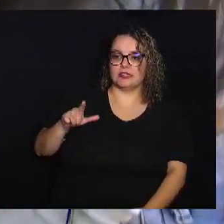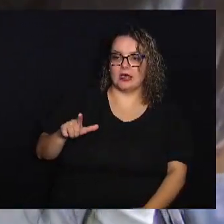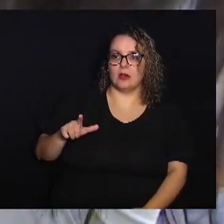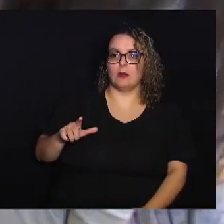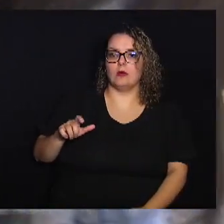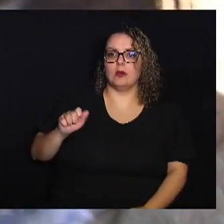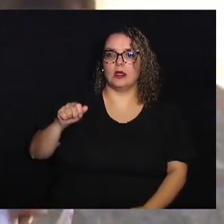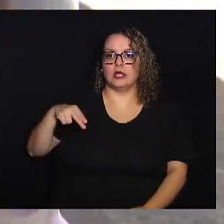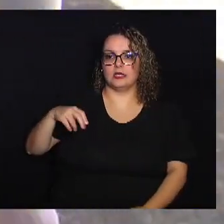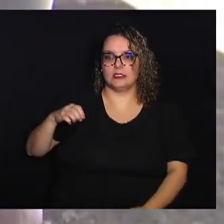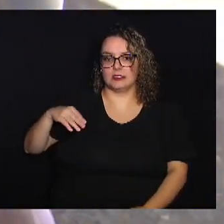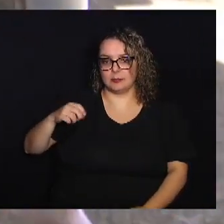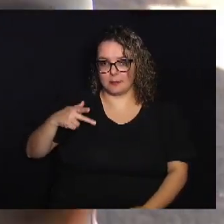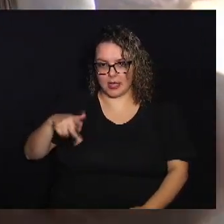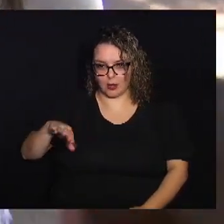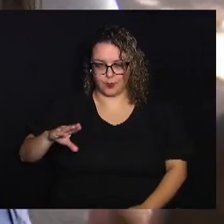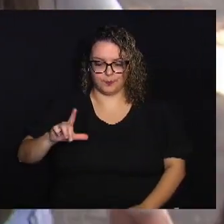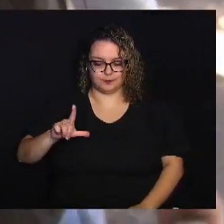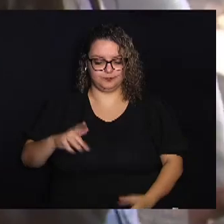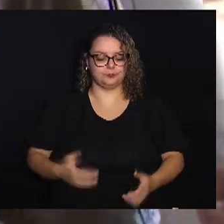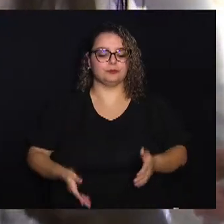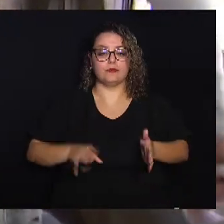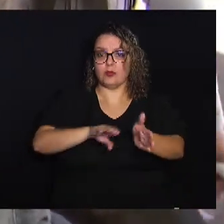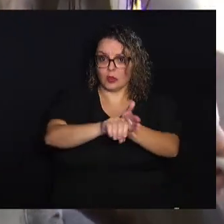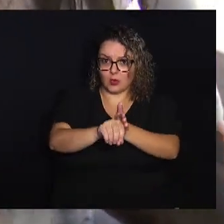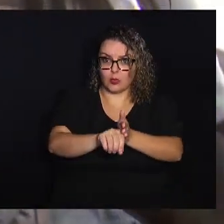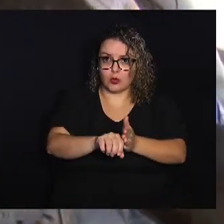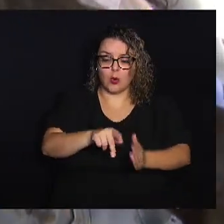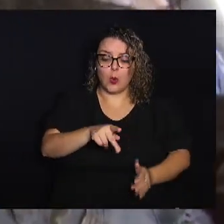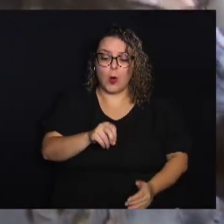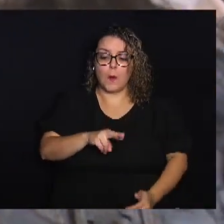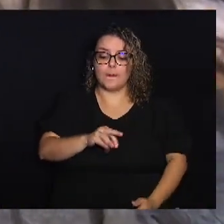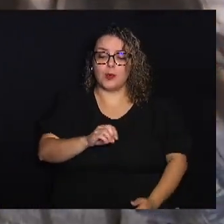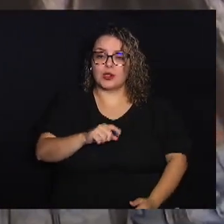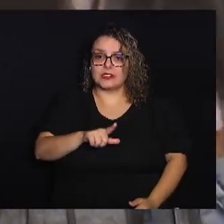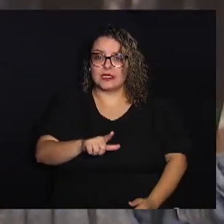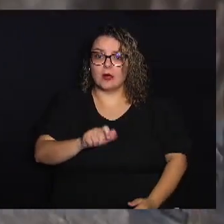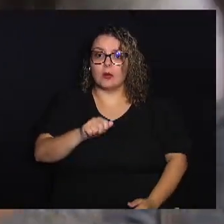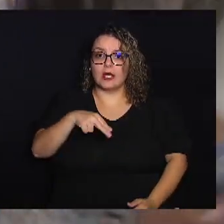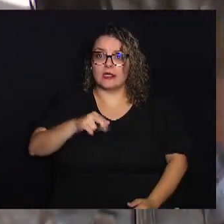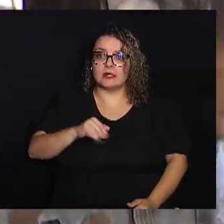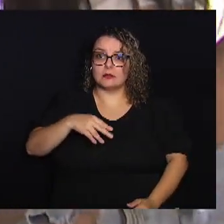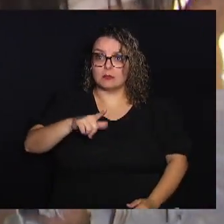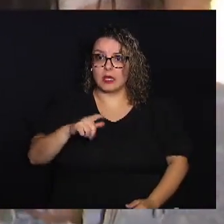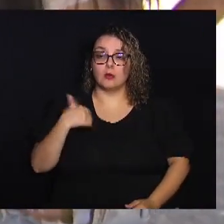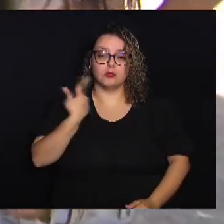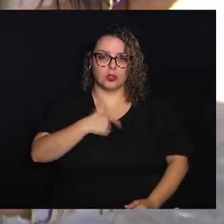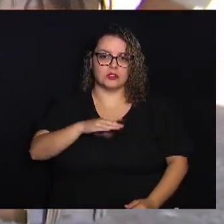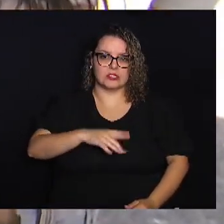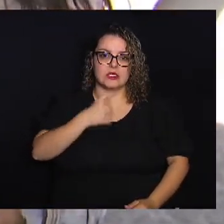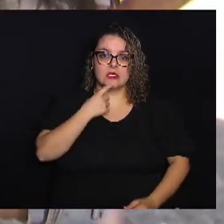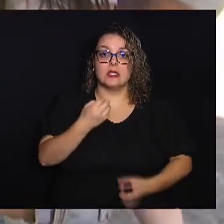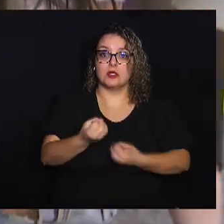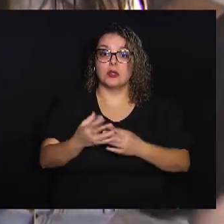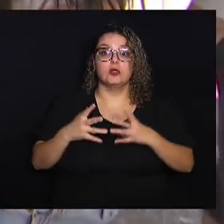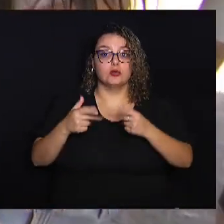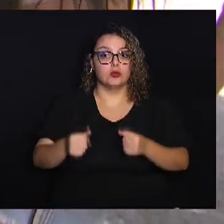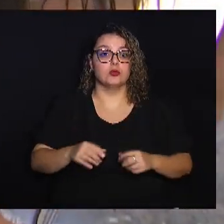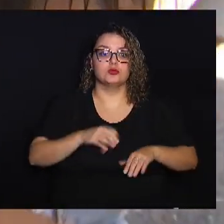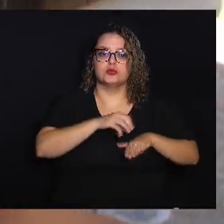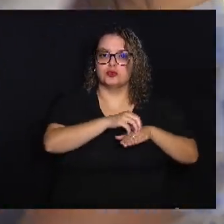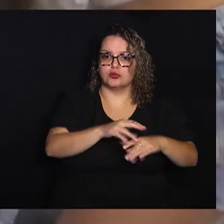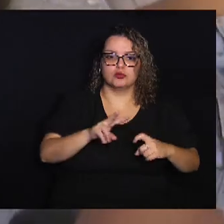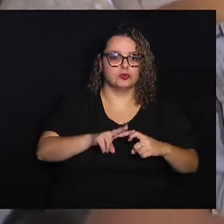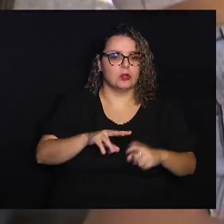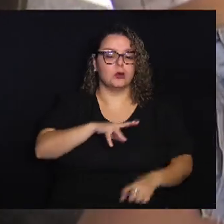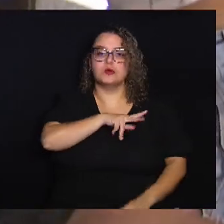Google, Portal Animal de Campinas, vai cair direto no do Portal Animal de Campinas nosso. E lá tem disponível as informações do consultório móvel,